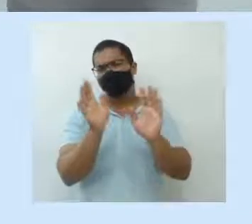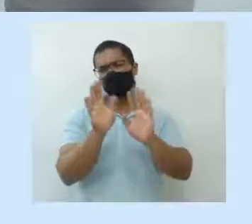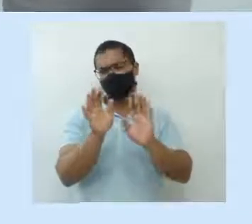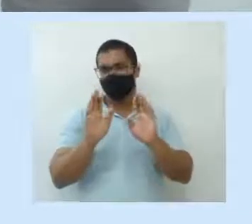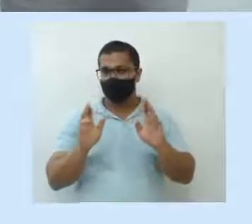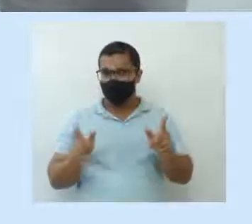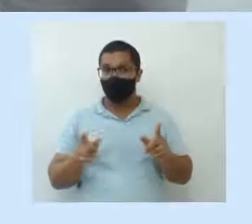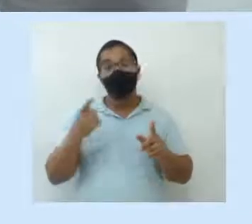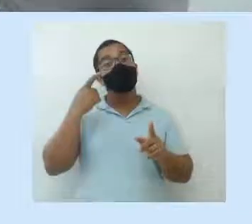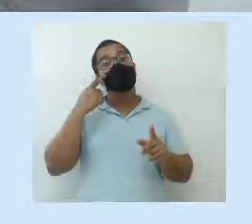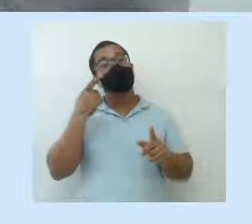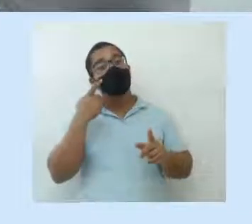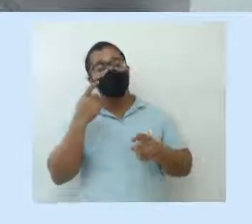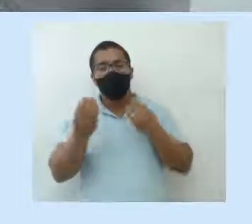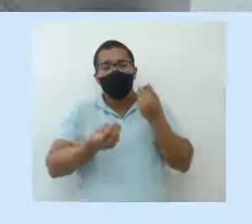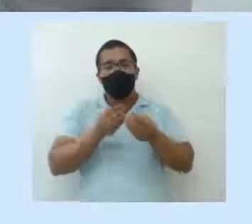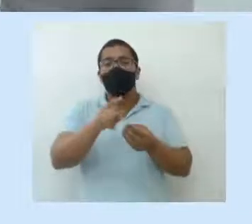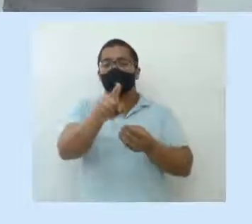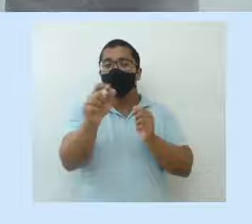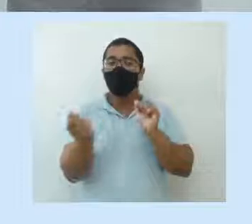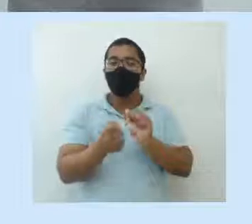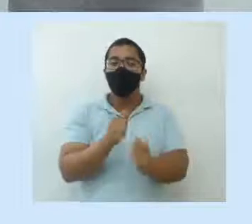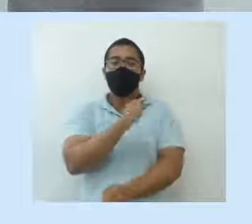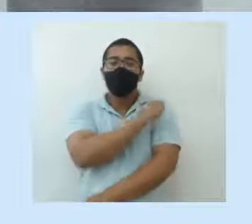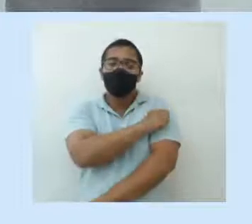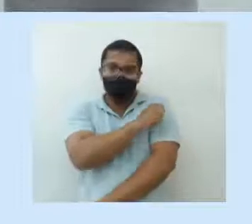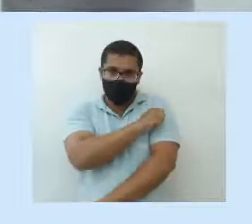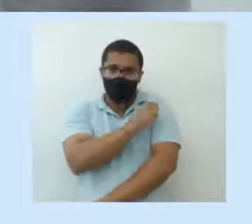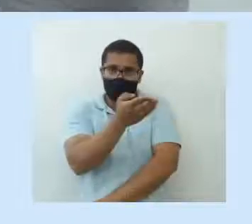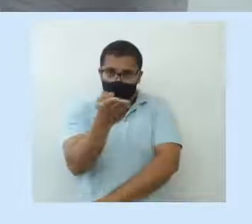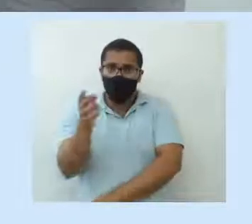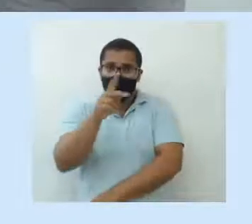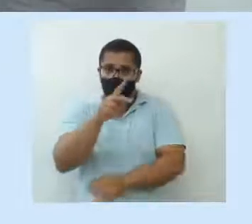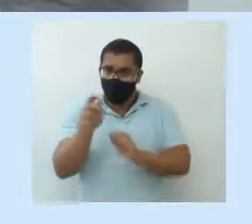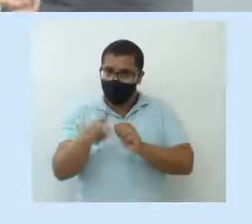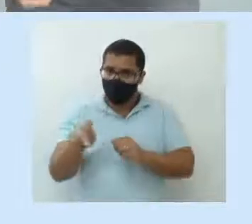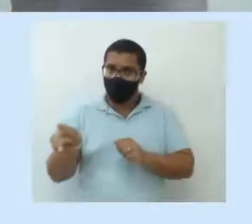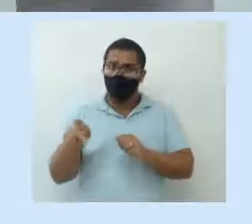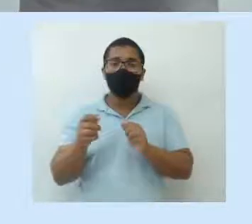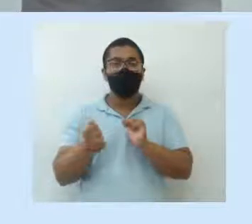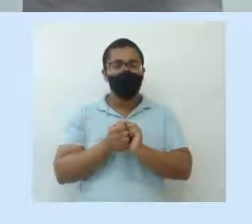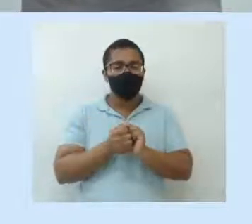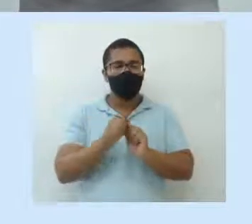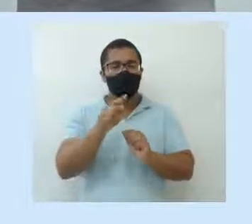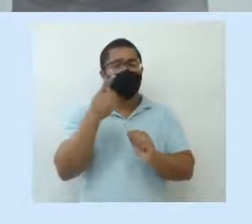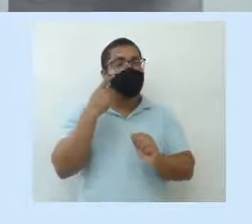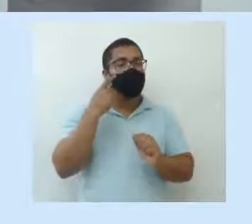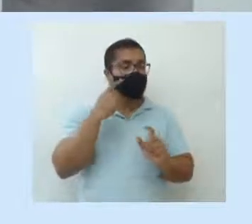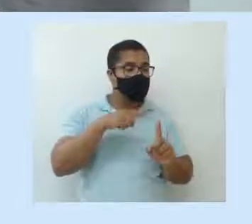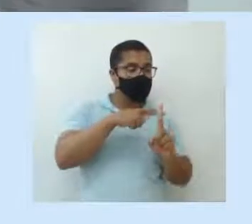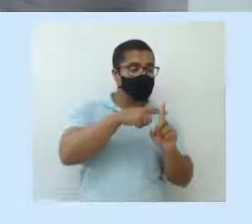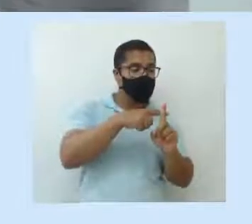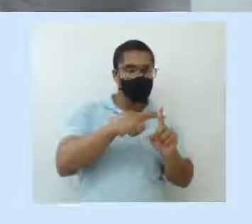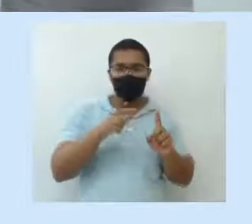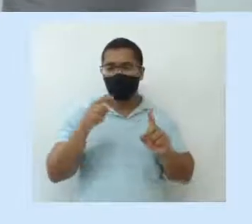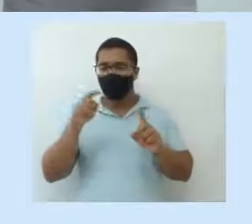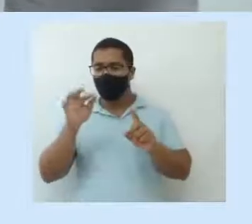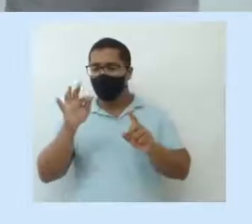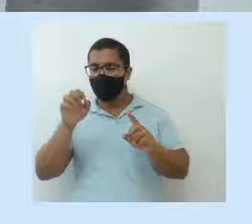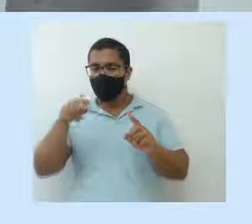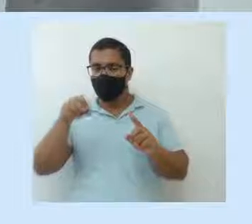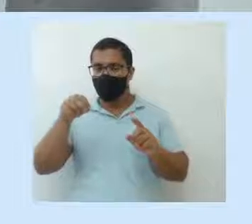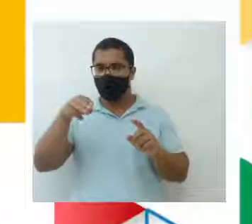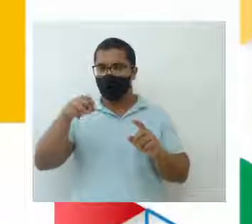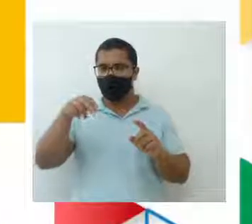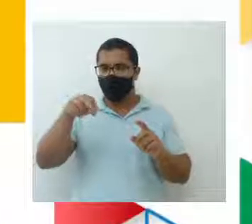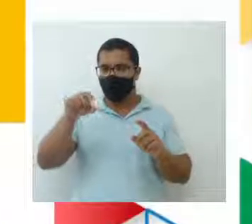e a questão do positivismo, a fenomenologia e o positivismo. Vamos adiante? Então, vejam só,